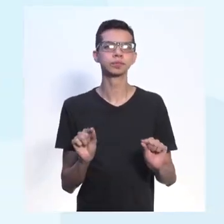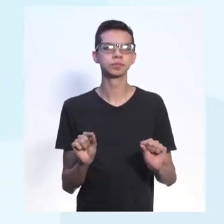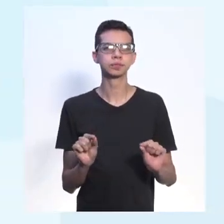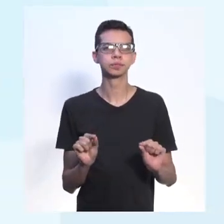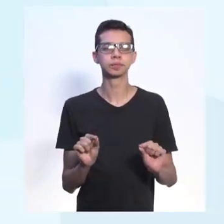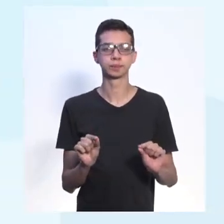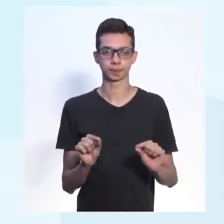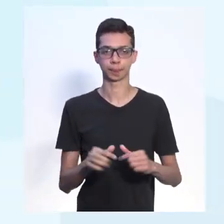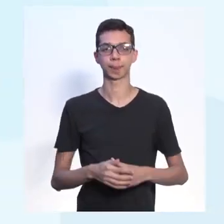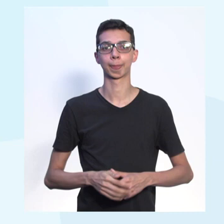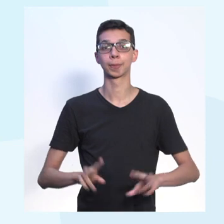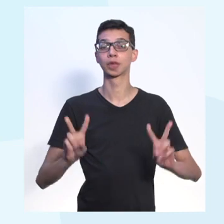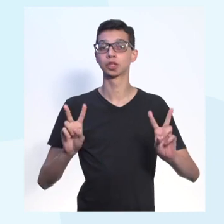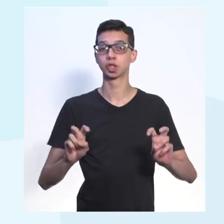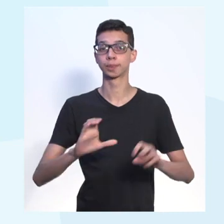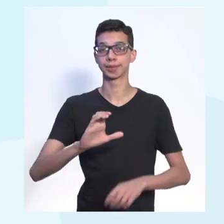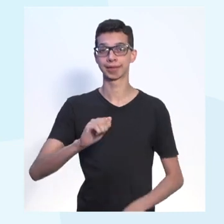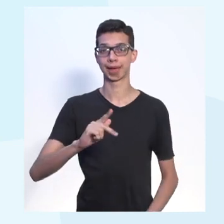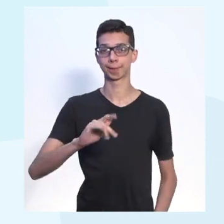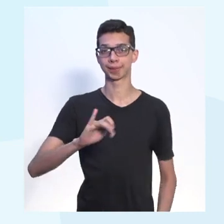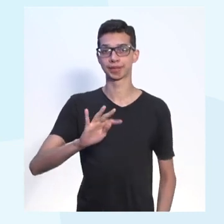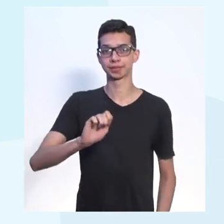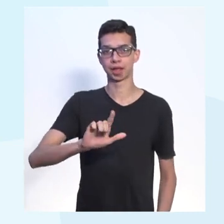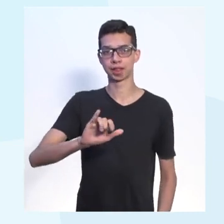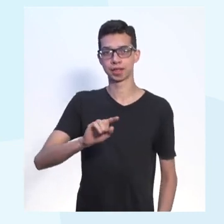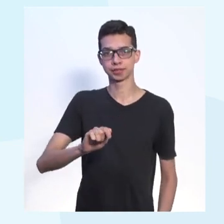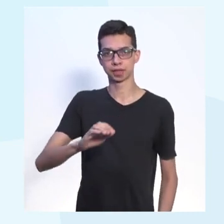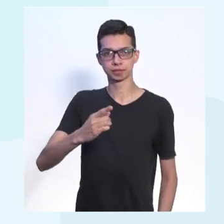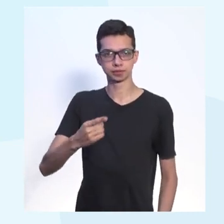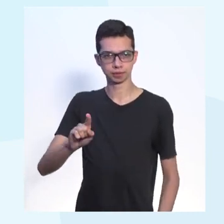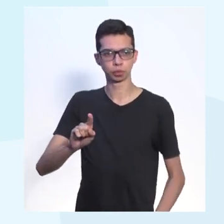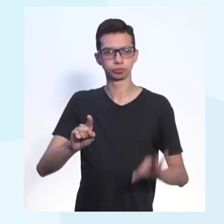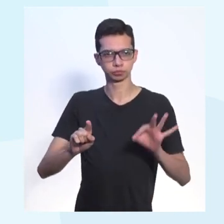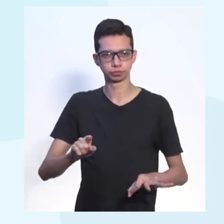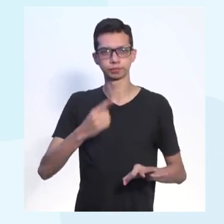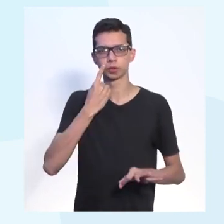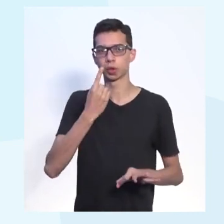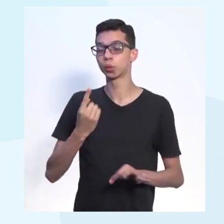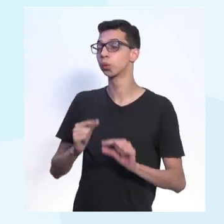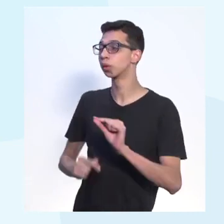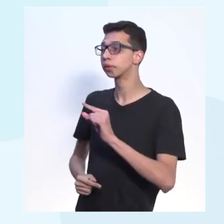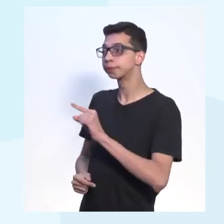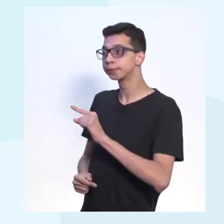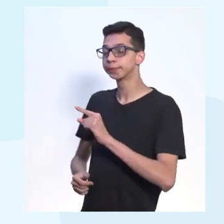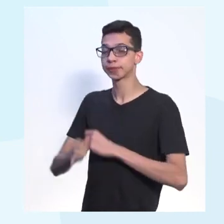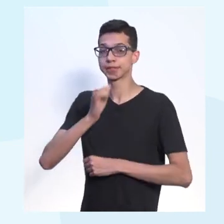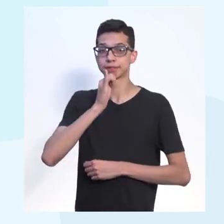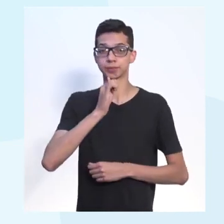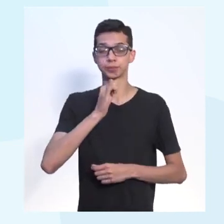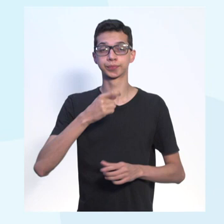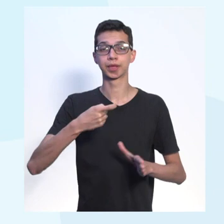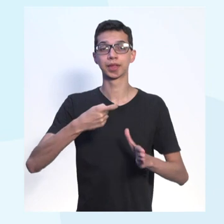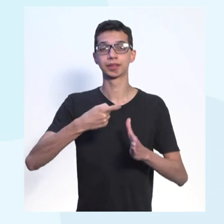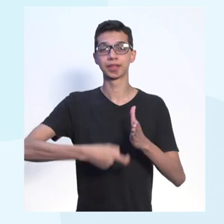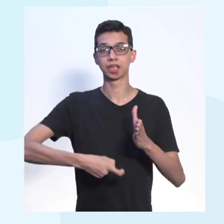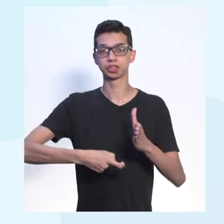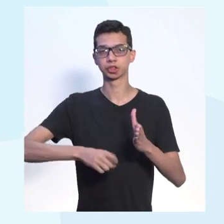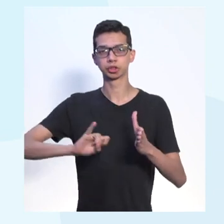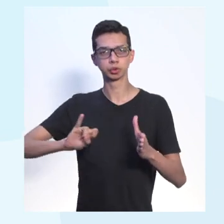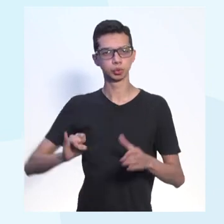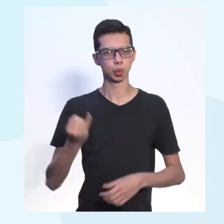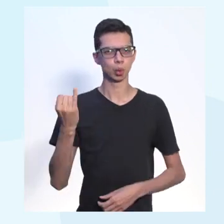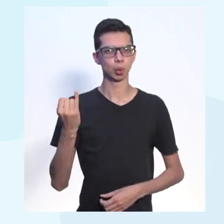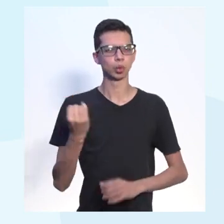de capitalização, correto? Em que a taxa de juro